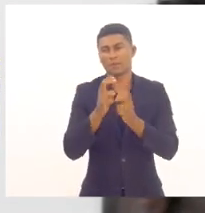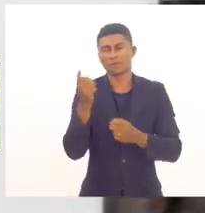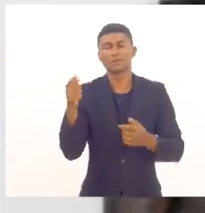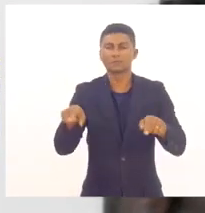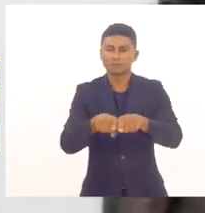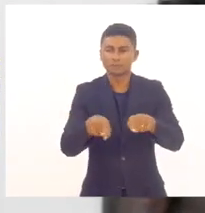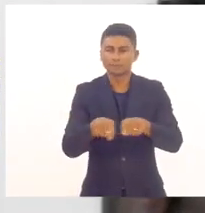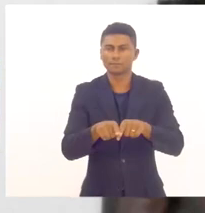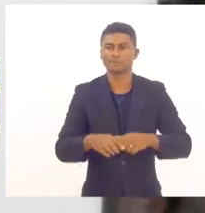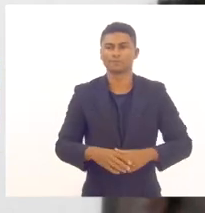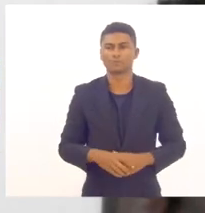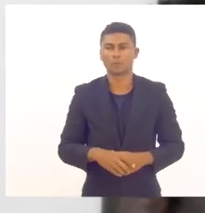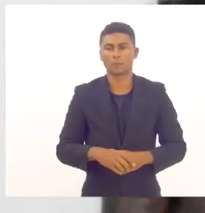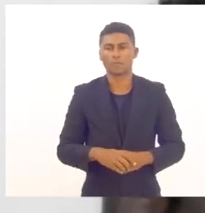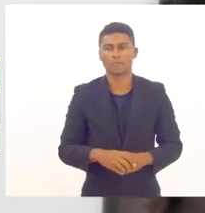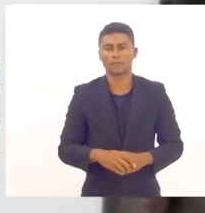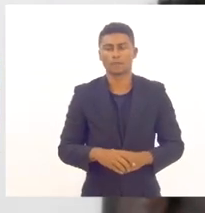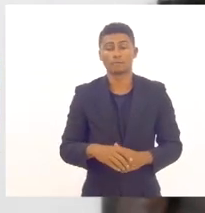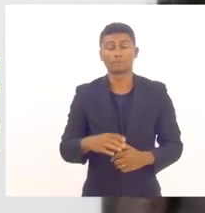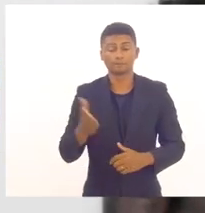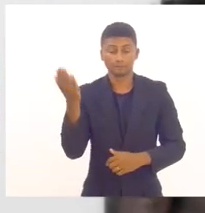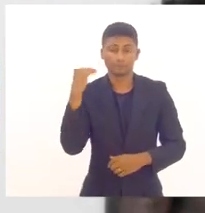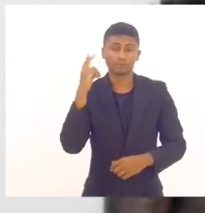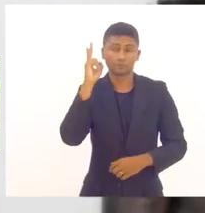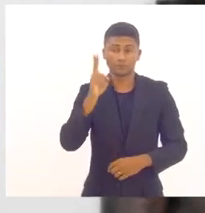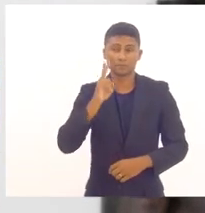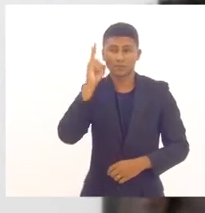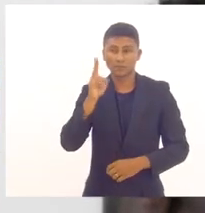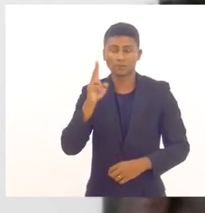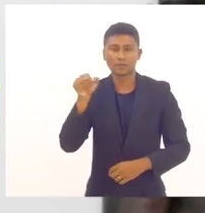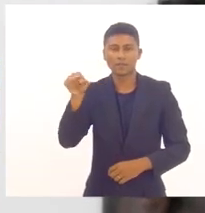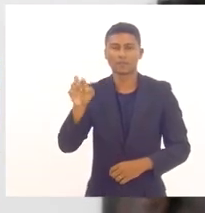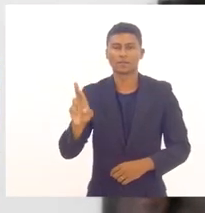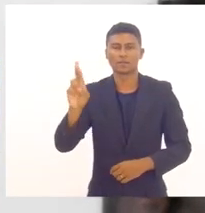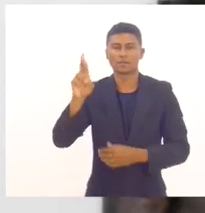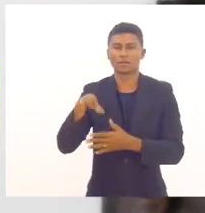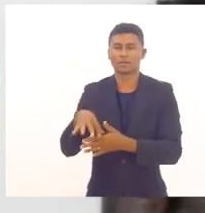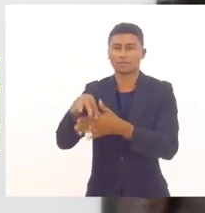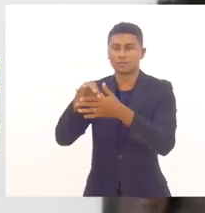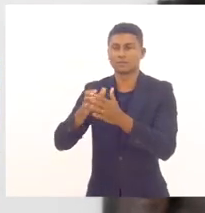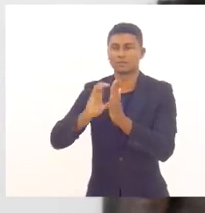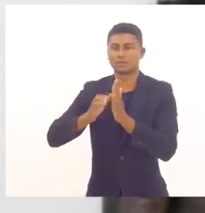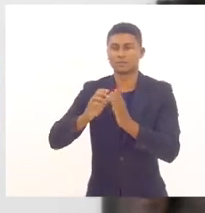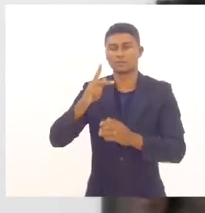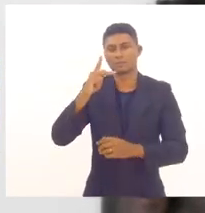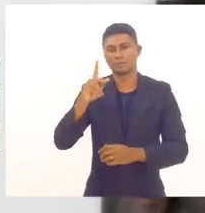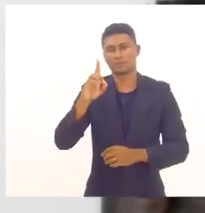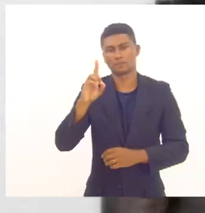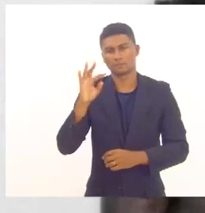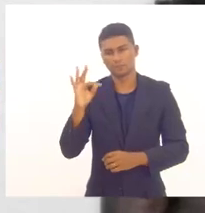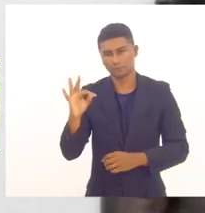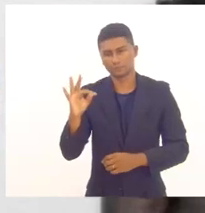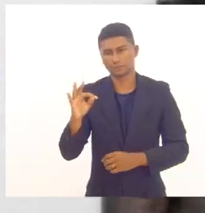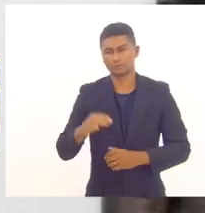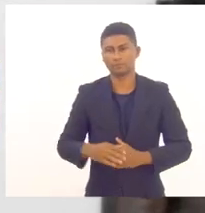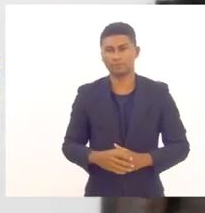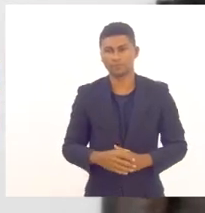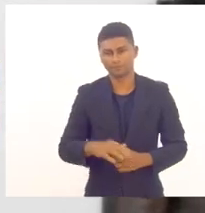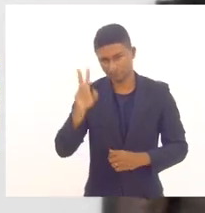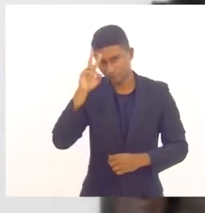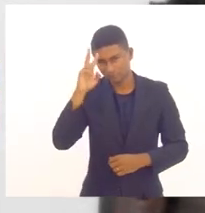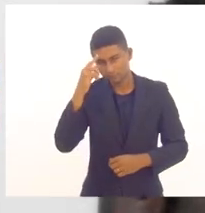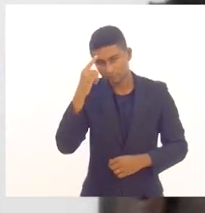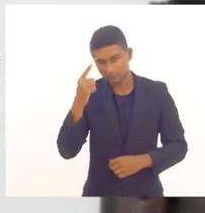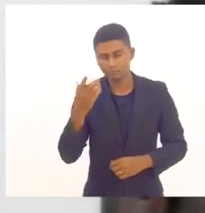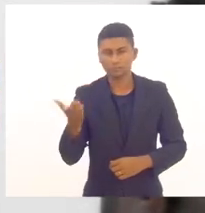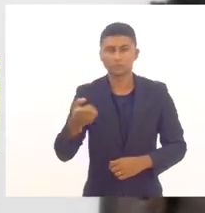era vereador na época, líder da bancada do PDT, Emi Ahmed. Você lembra, professor? Então, a